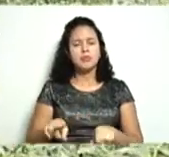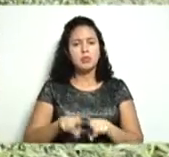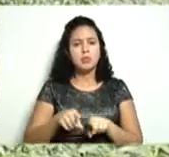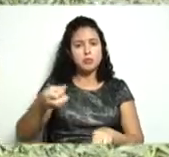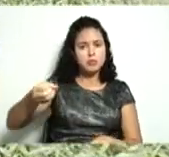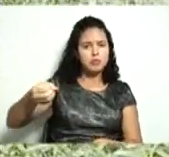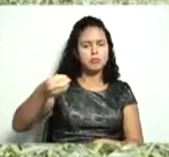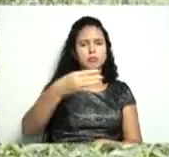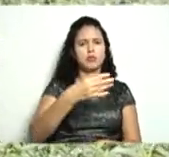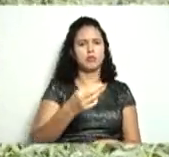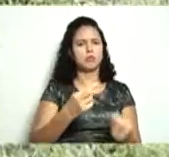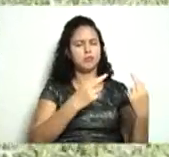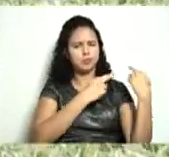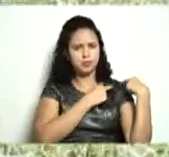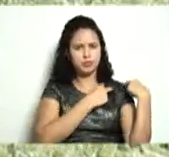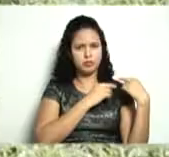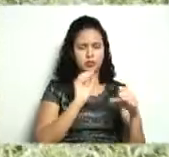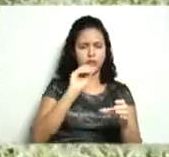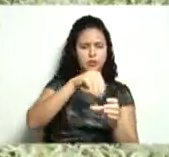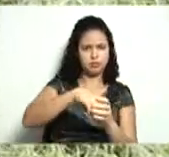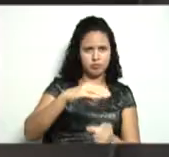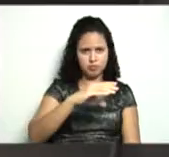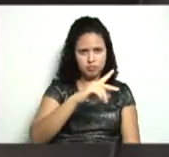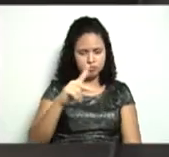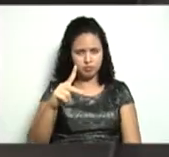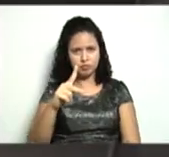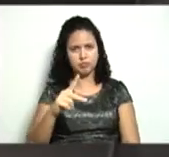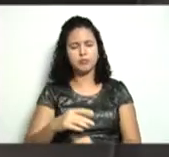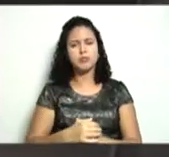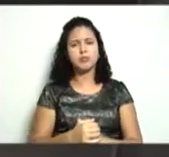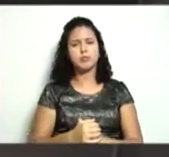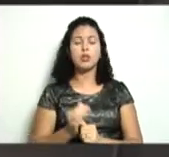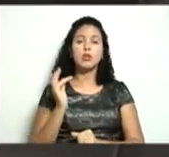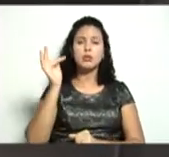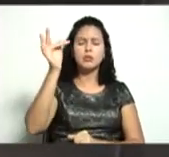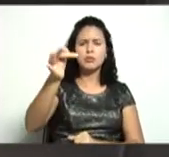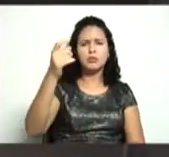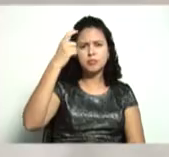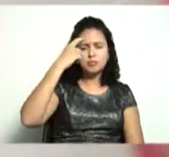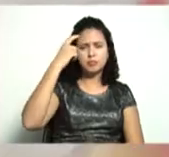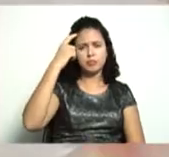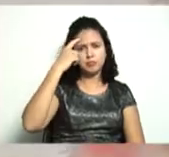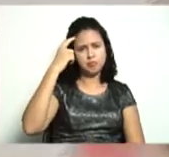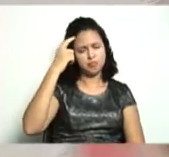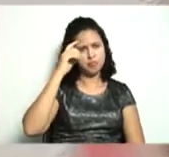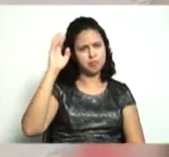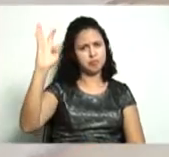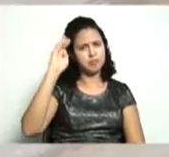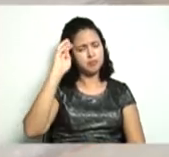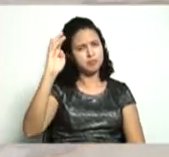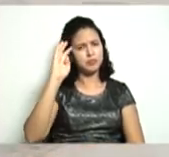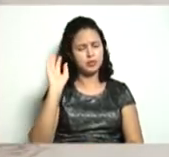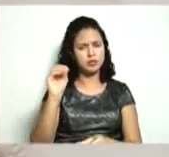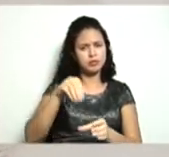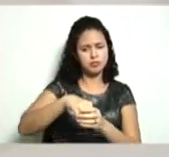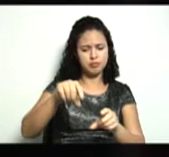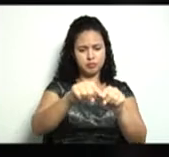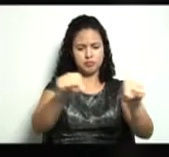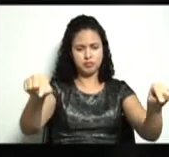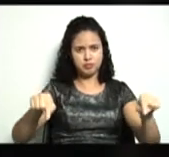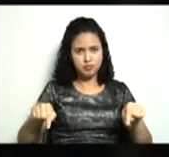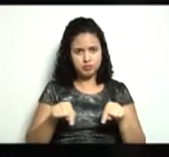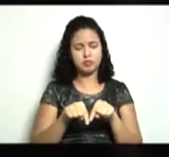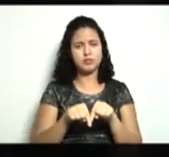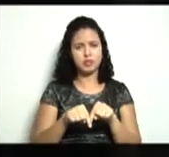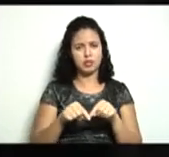nova responsabilidade dentro dela. Bom, no futuro, então, eu me imagino aqui dentro da propriedade mesmo,